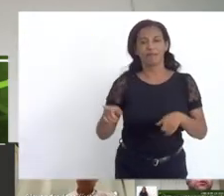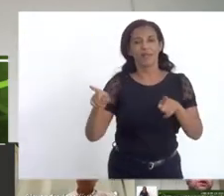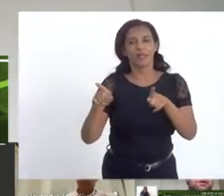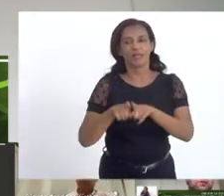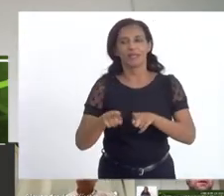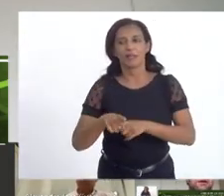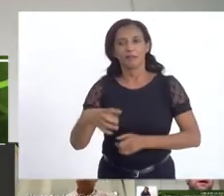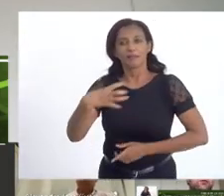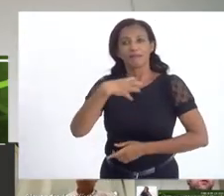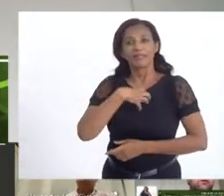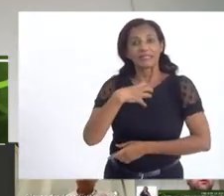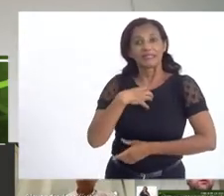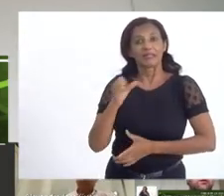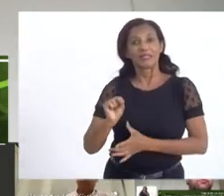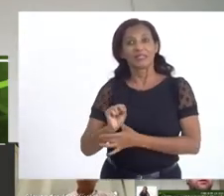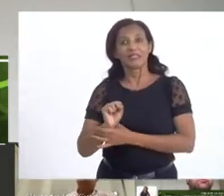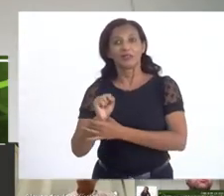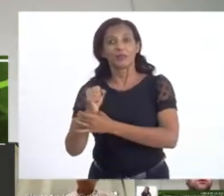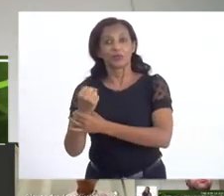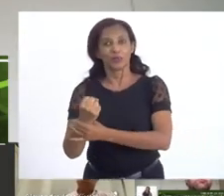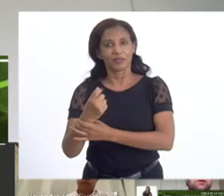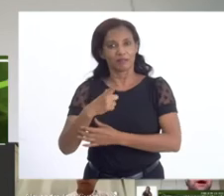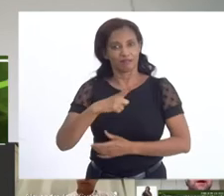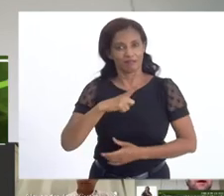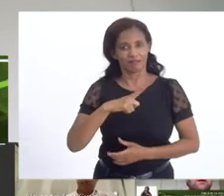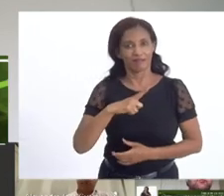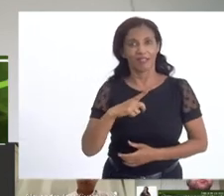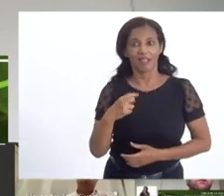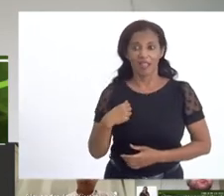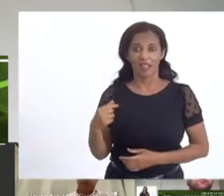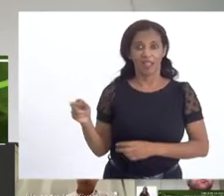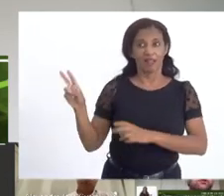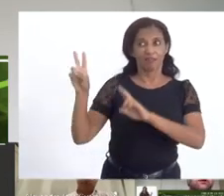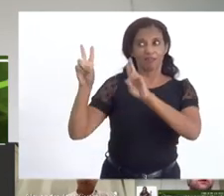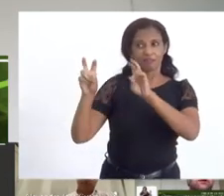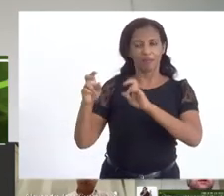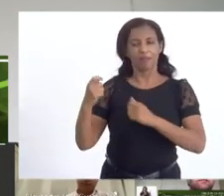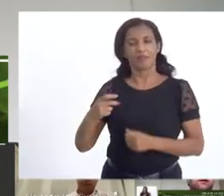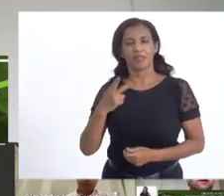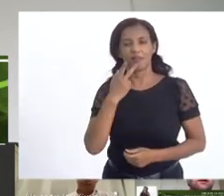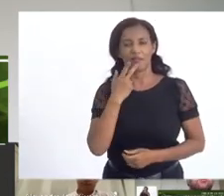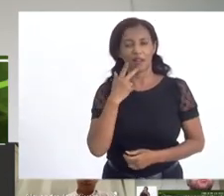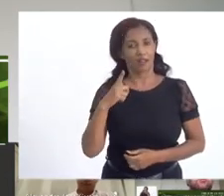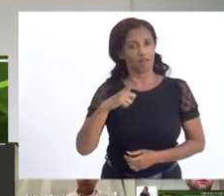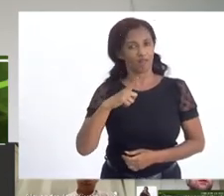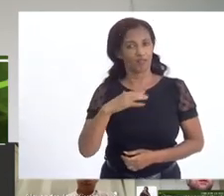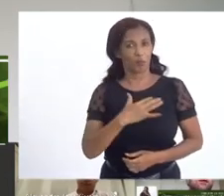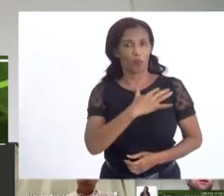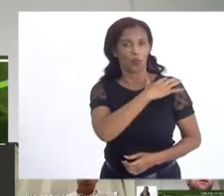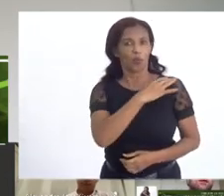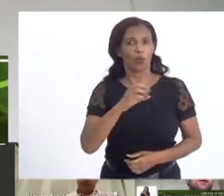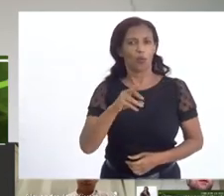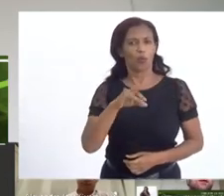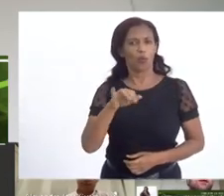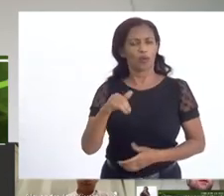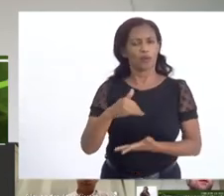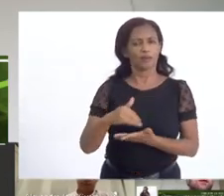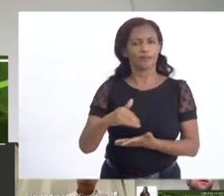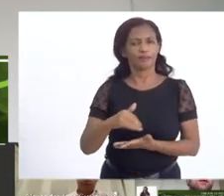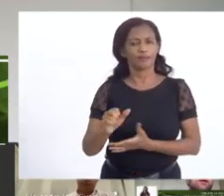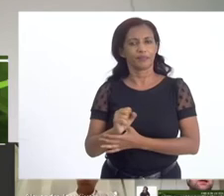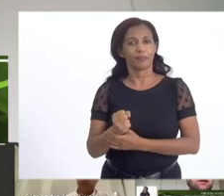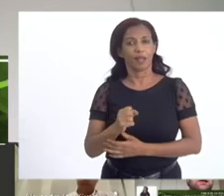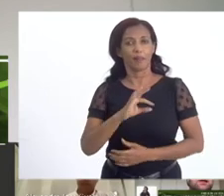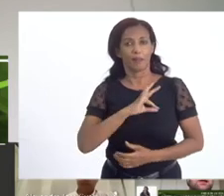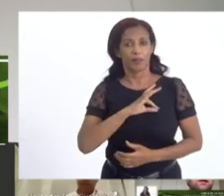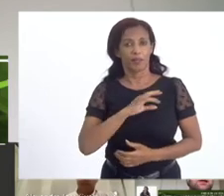sensação de segurança no acesso. Esse é o termo que nós temos que usar. Nós tivemos com o Coronel Henrique, secretário de Segurança de Polícia